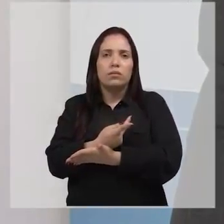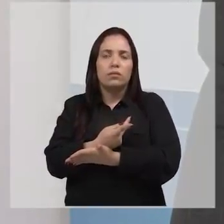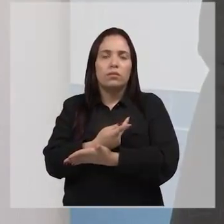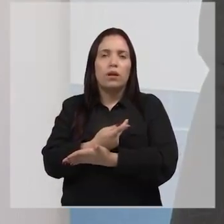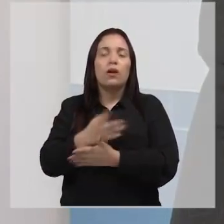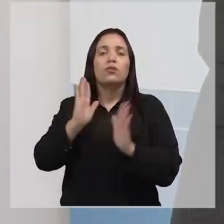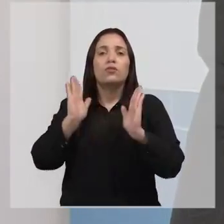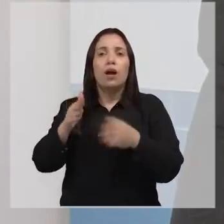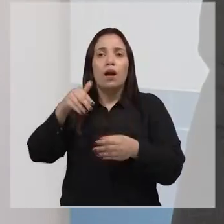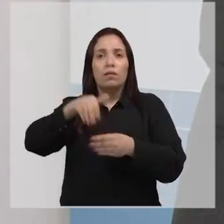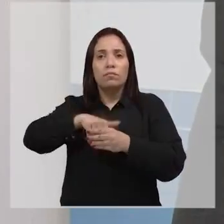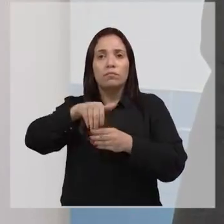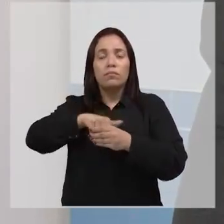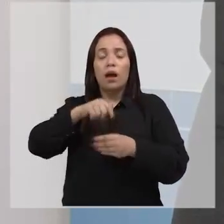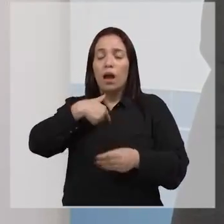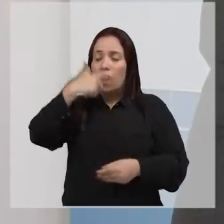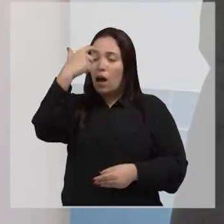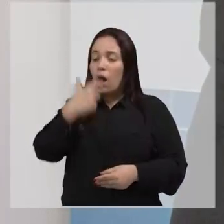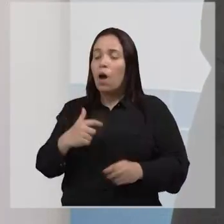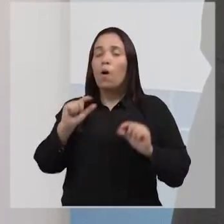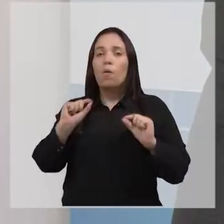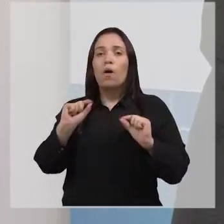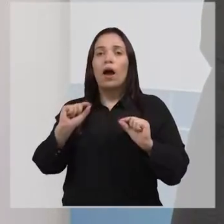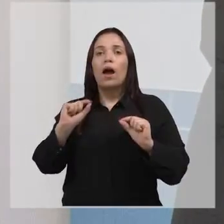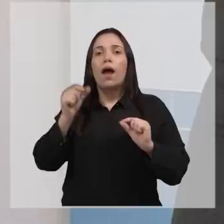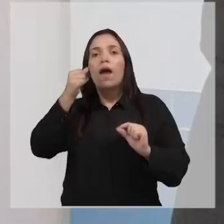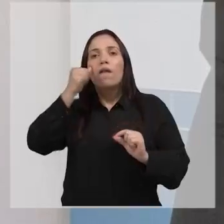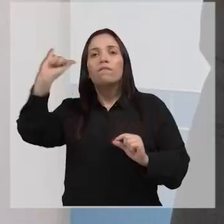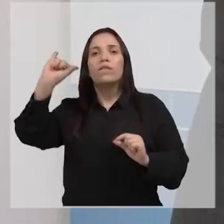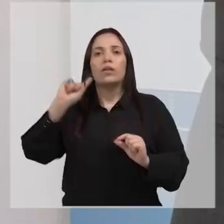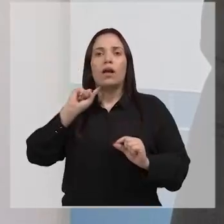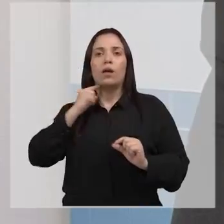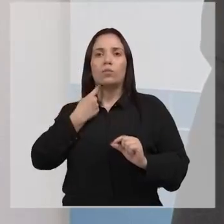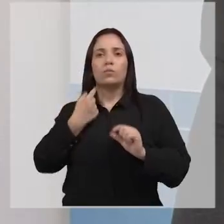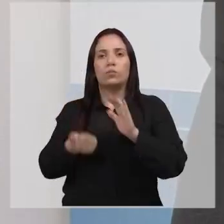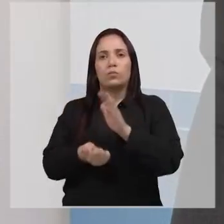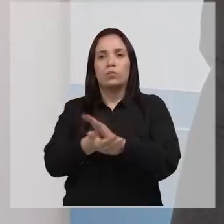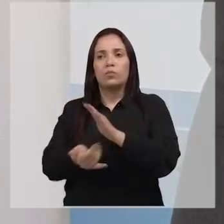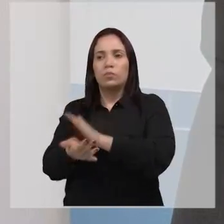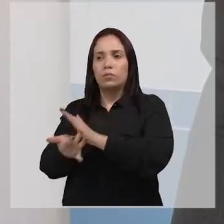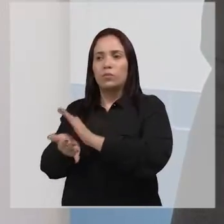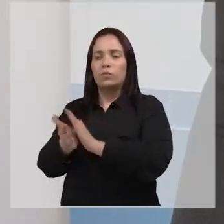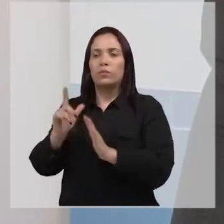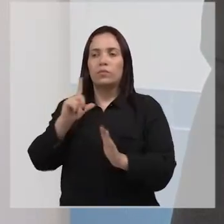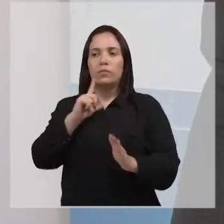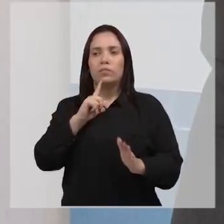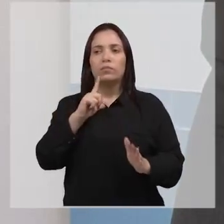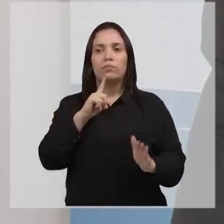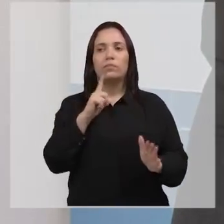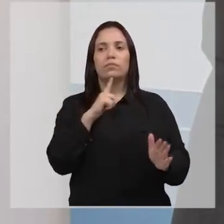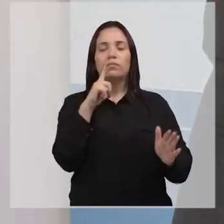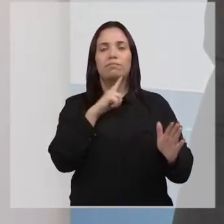eleito com a missão de combater a corrupção, me